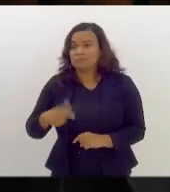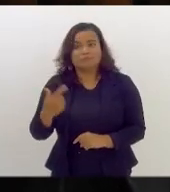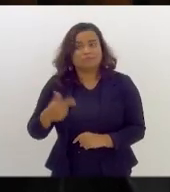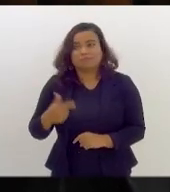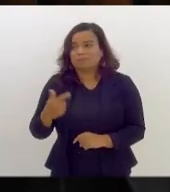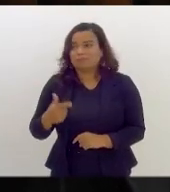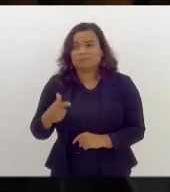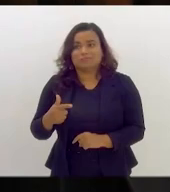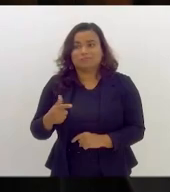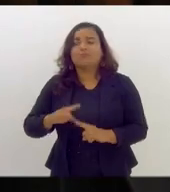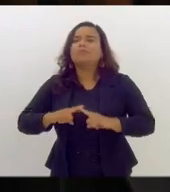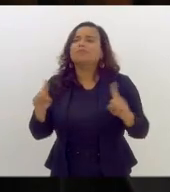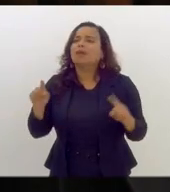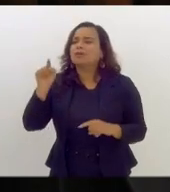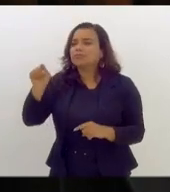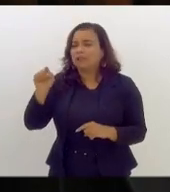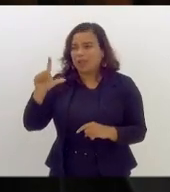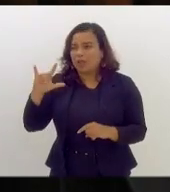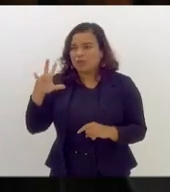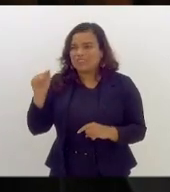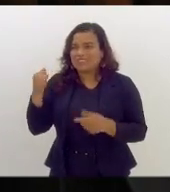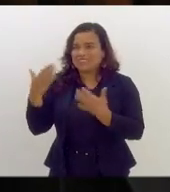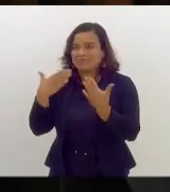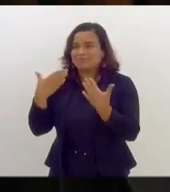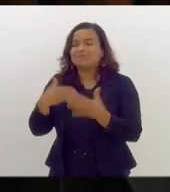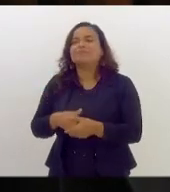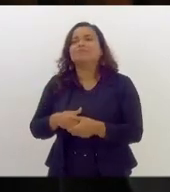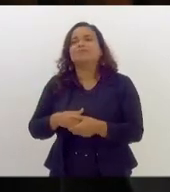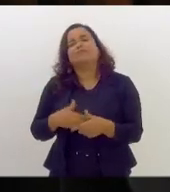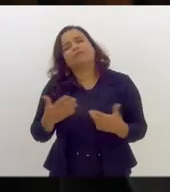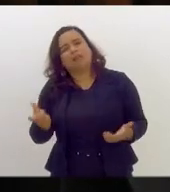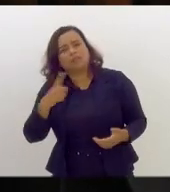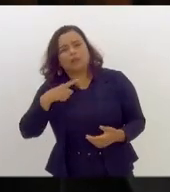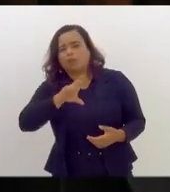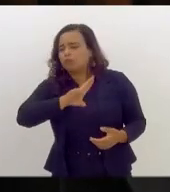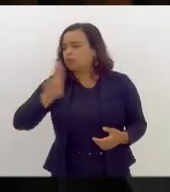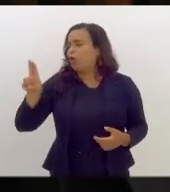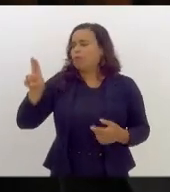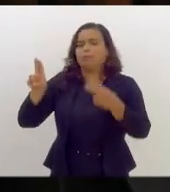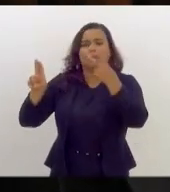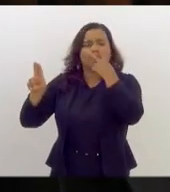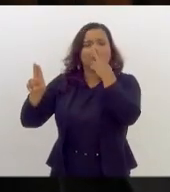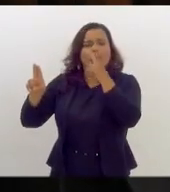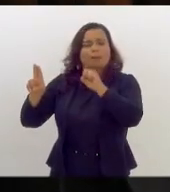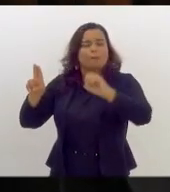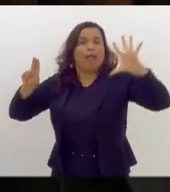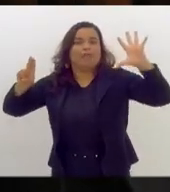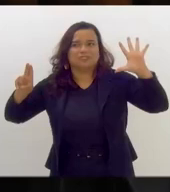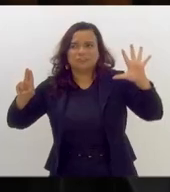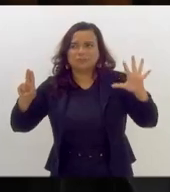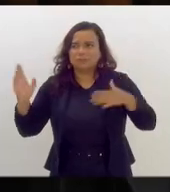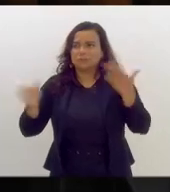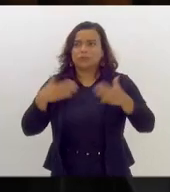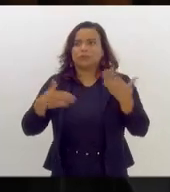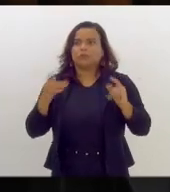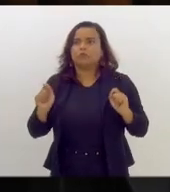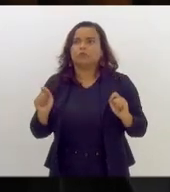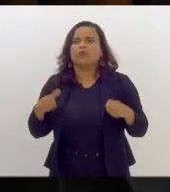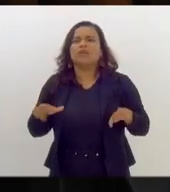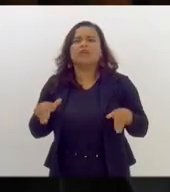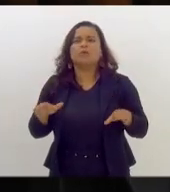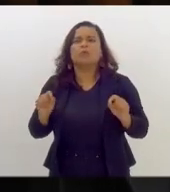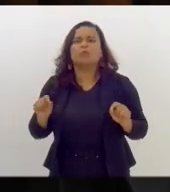mas deputada Lucinha existe um nome mágico que assusta todo mundo